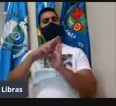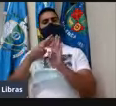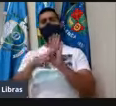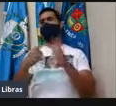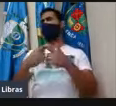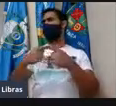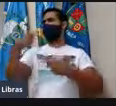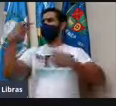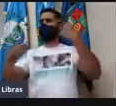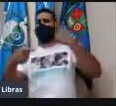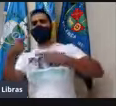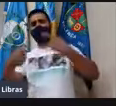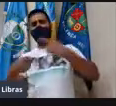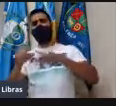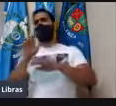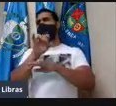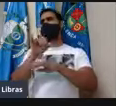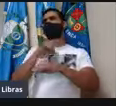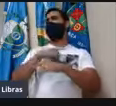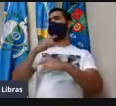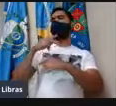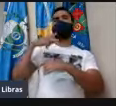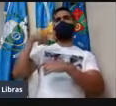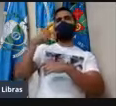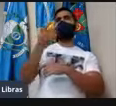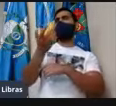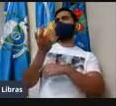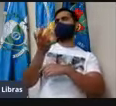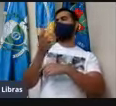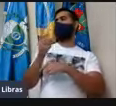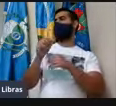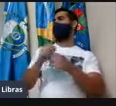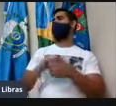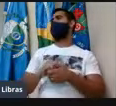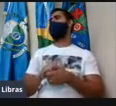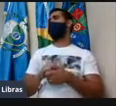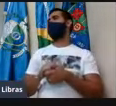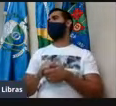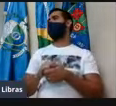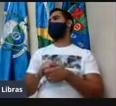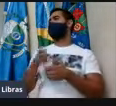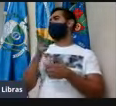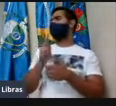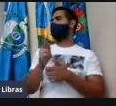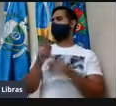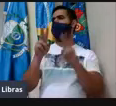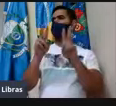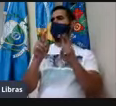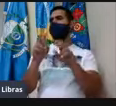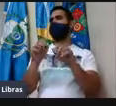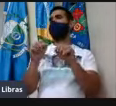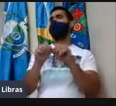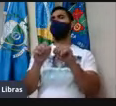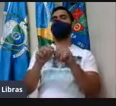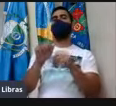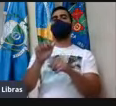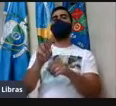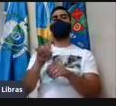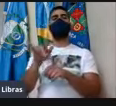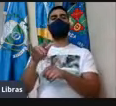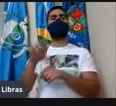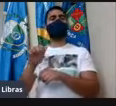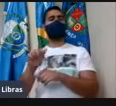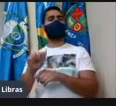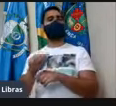um debate, e caso algum vereador queira se aprofundar, chame uma audiência pública, mas se